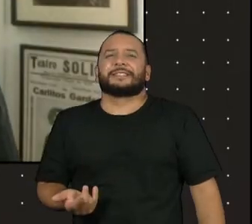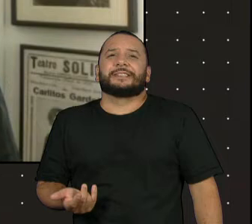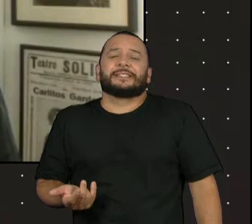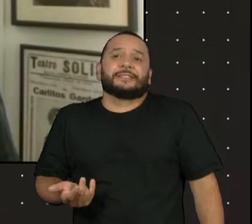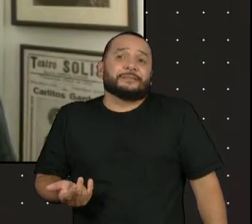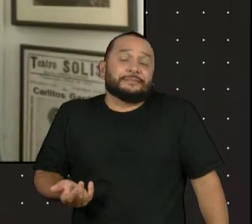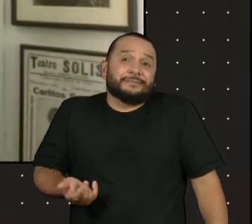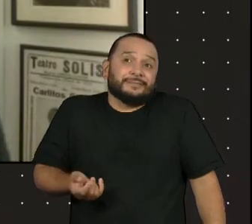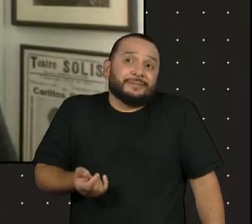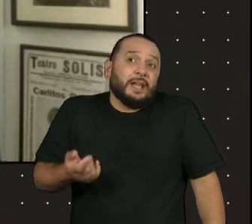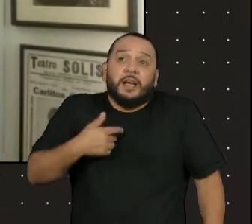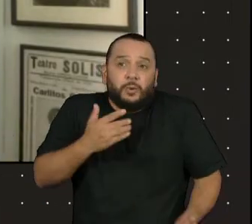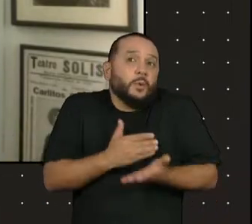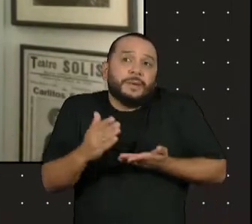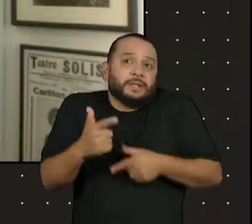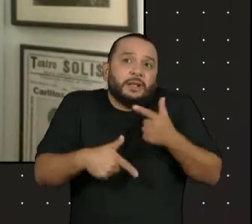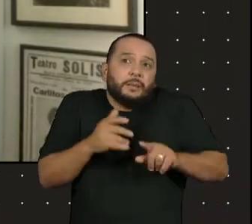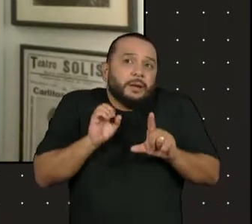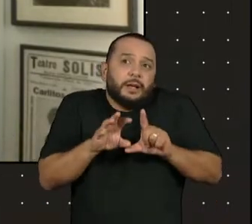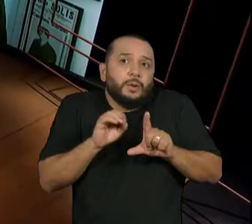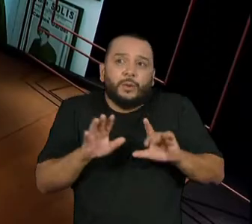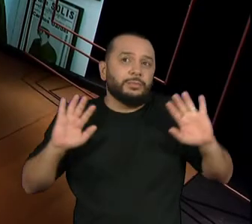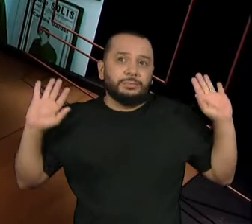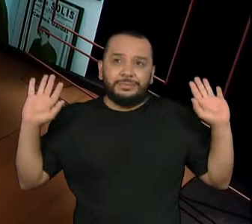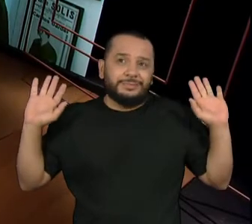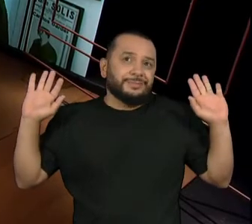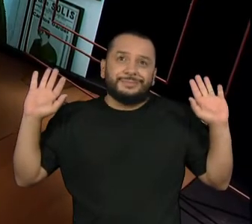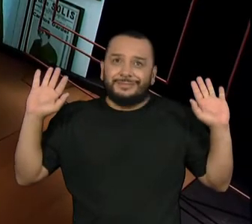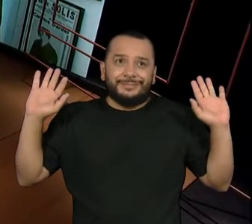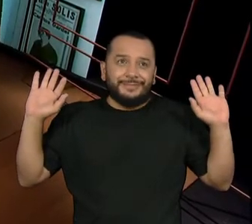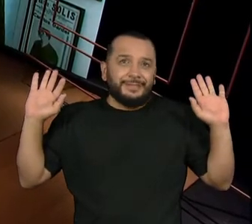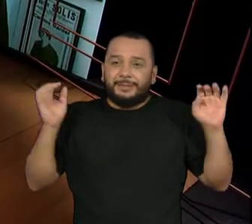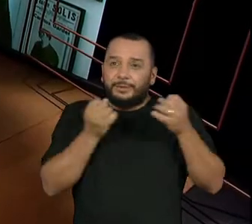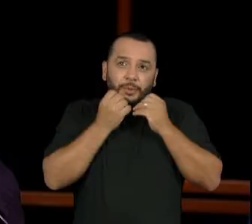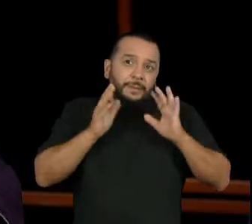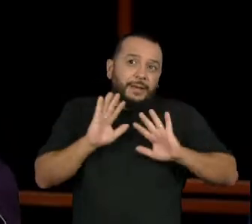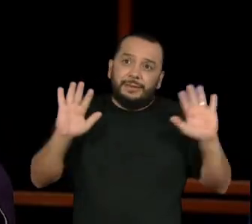Mas eu estava na TV Globo, tá bom. Tudo bem, né?